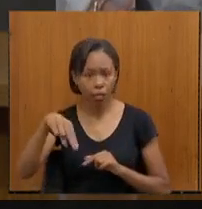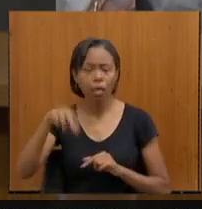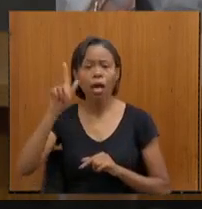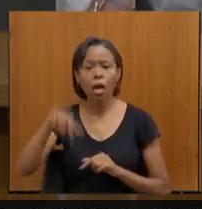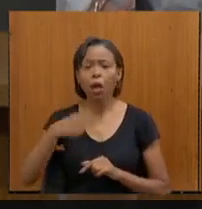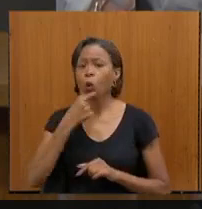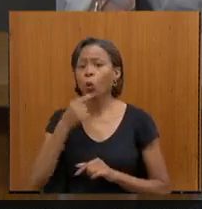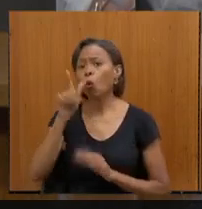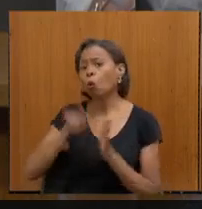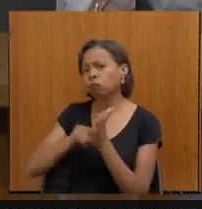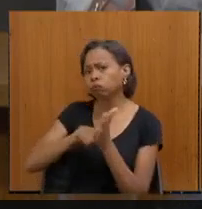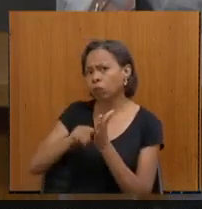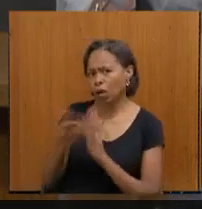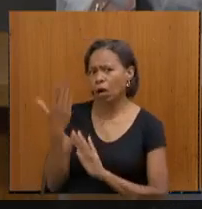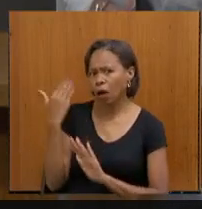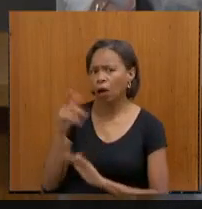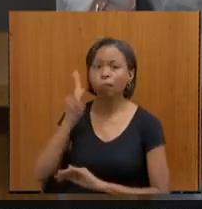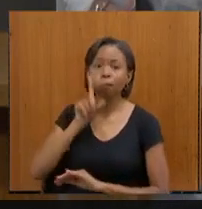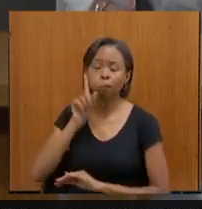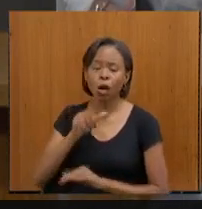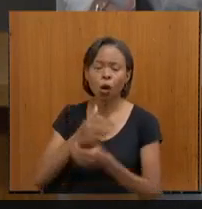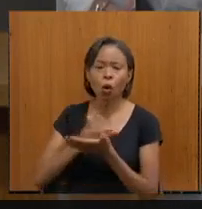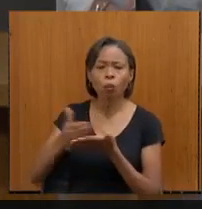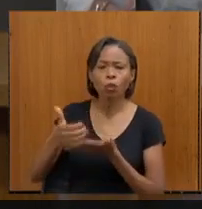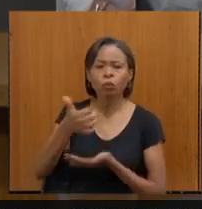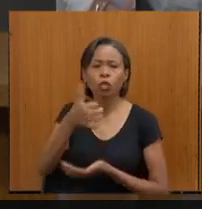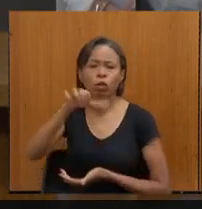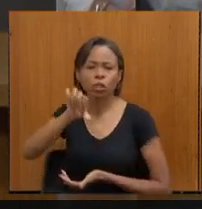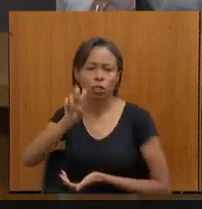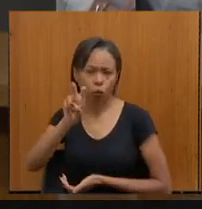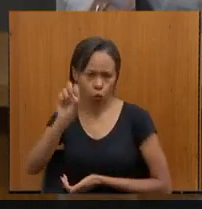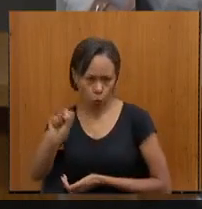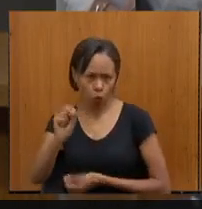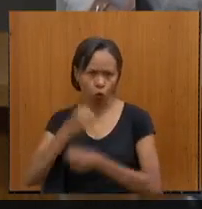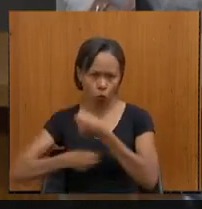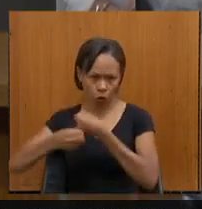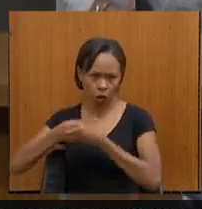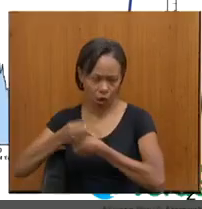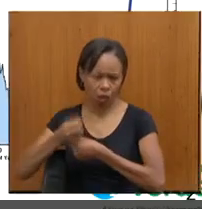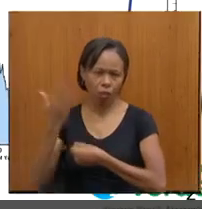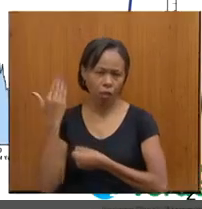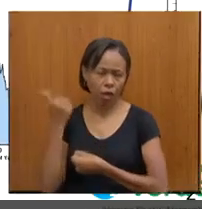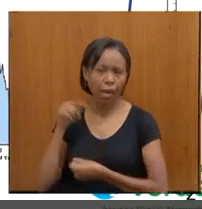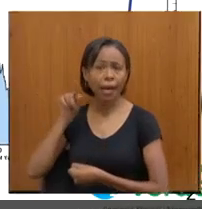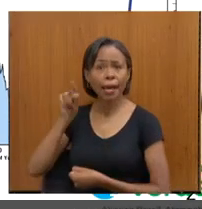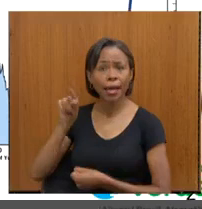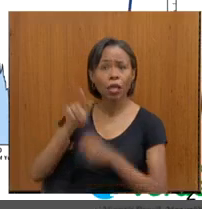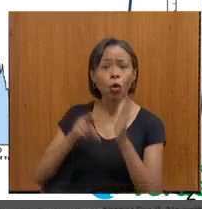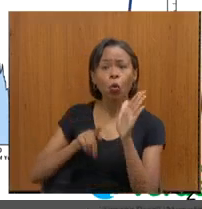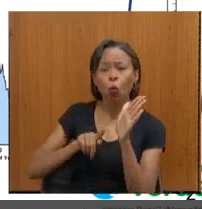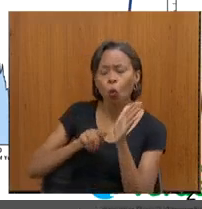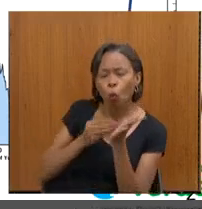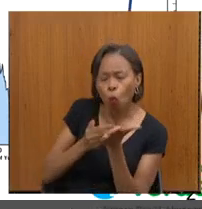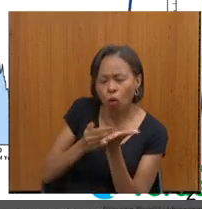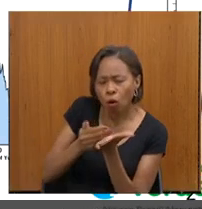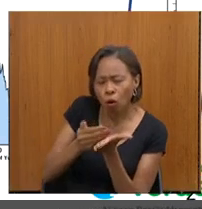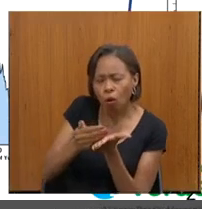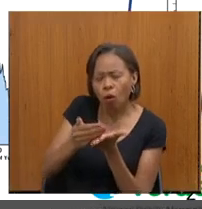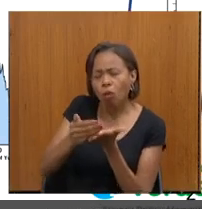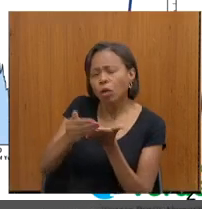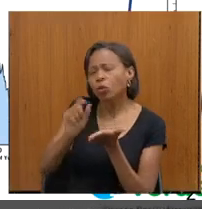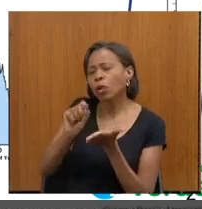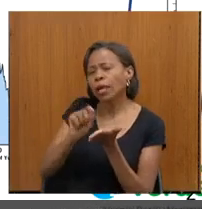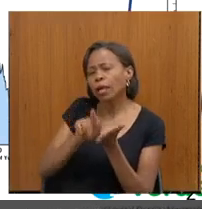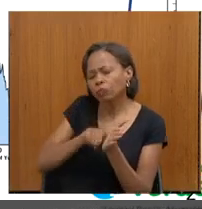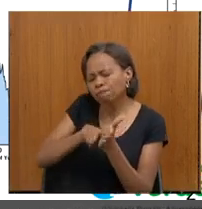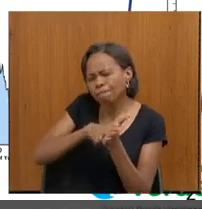cientista americano que começou a 1958 ele começou a medir a concentração de